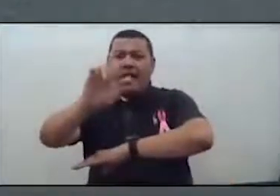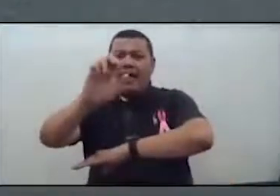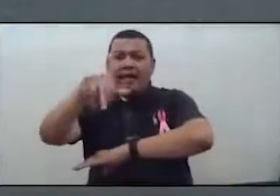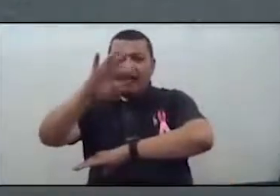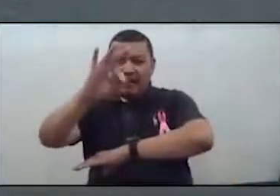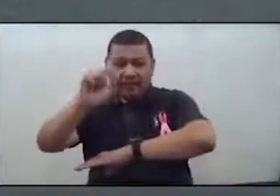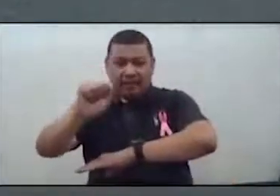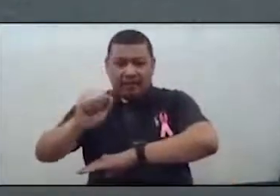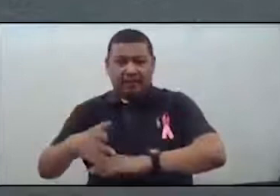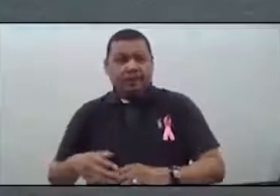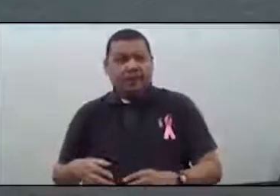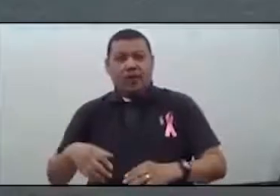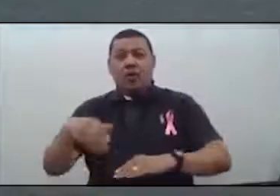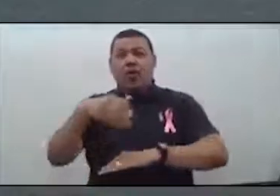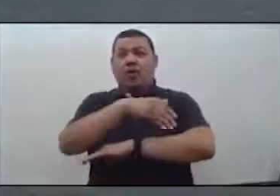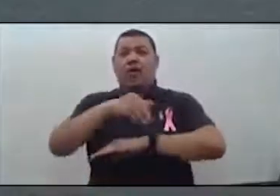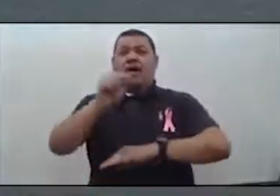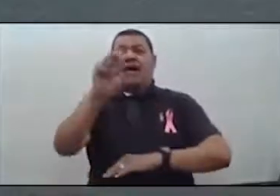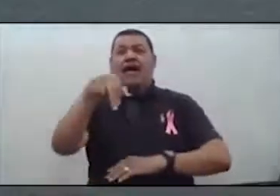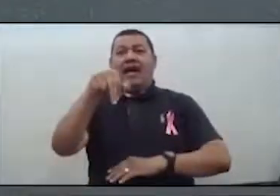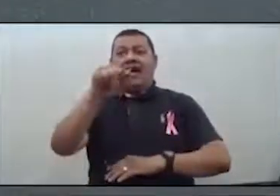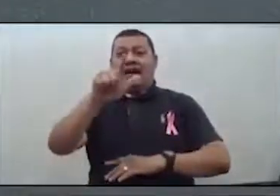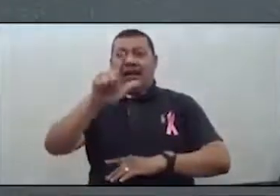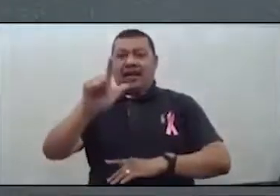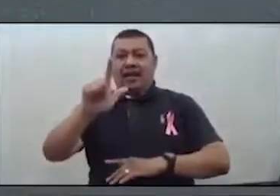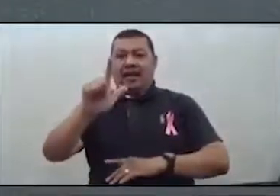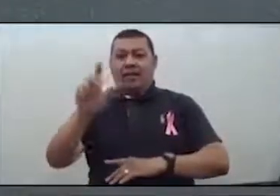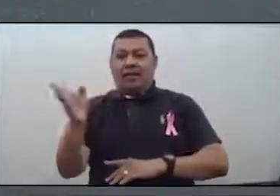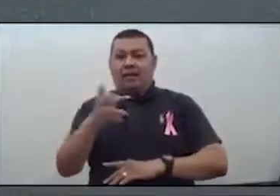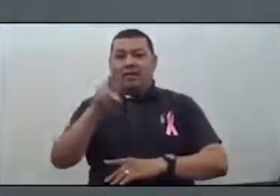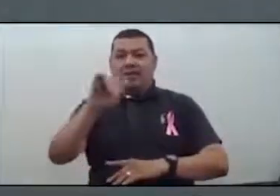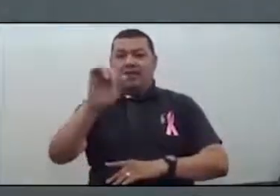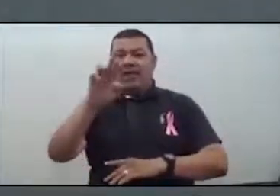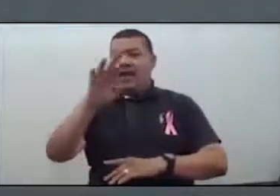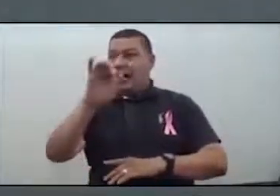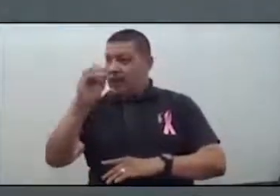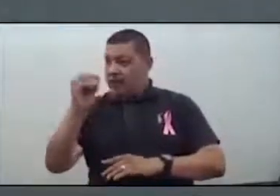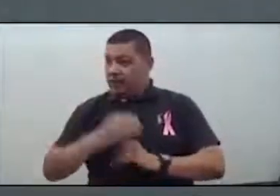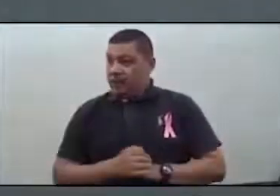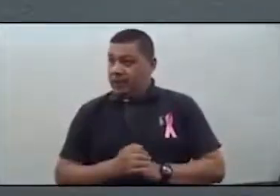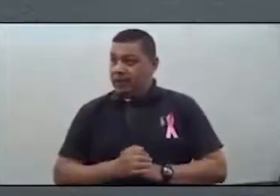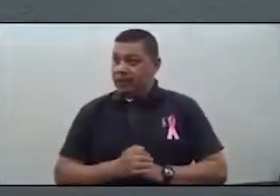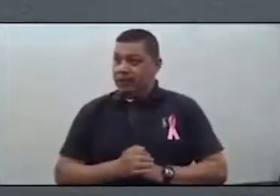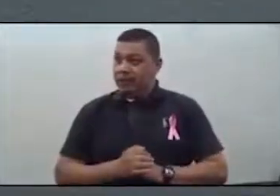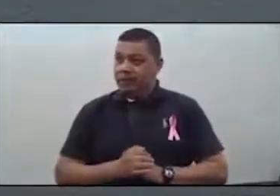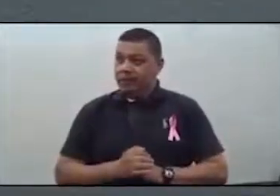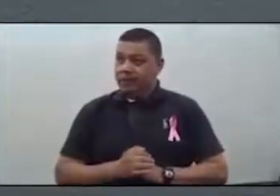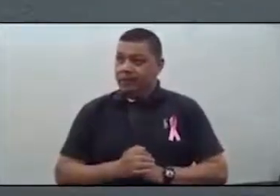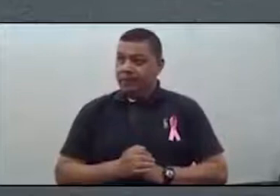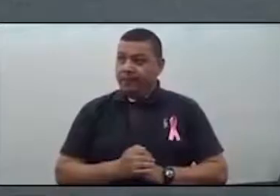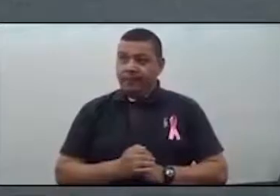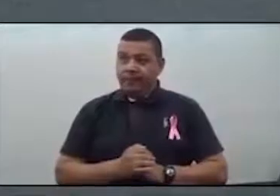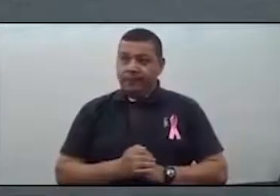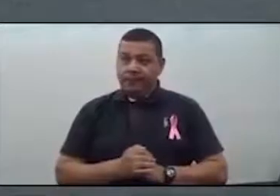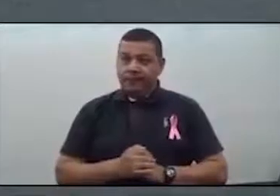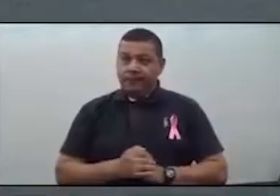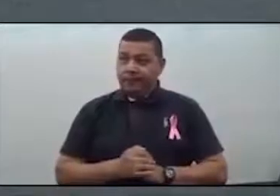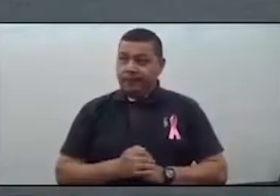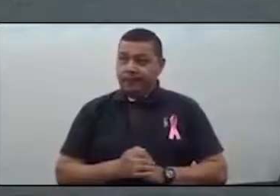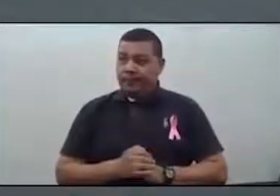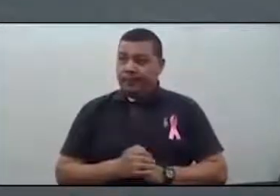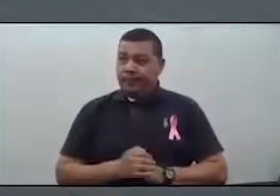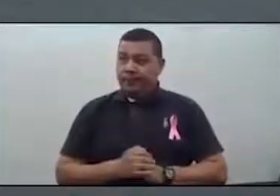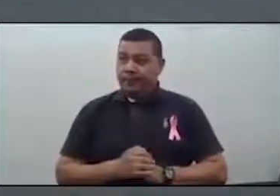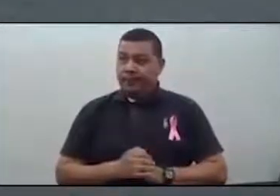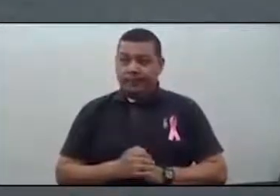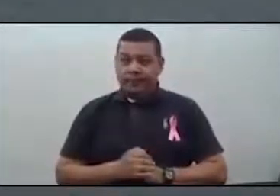Viário, porque desde que houve aquele aterramento ali, naquela região do Anel Viário, na